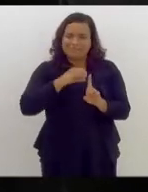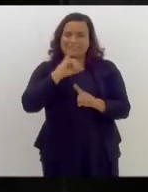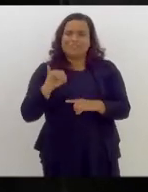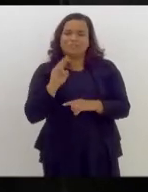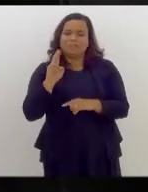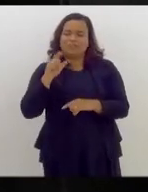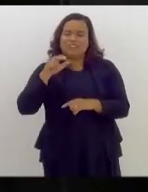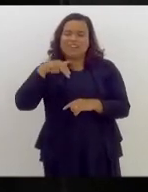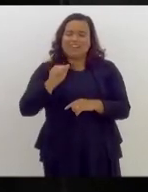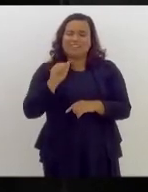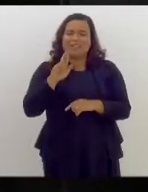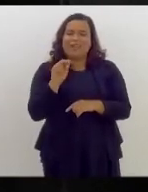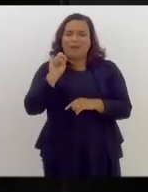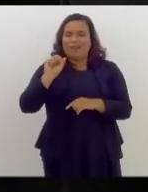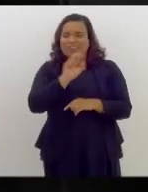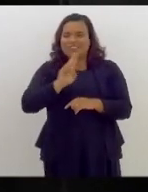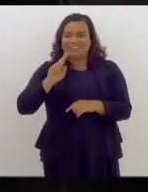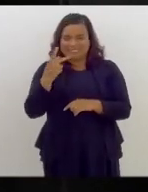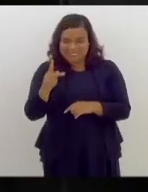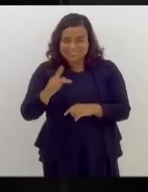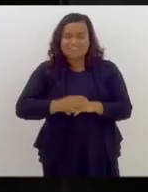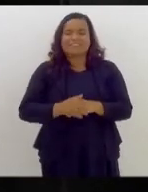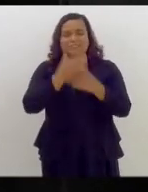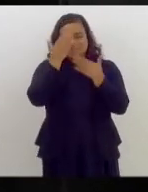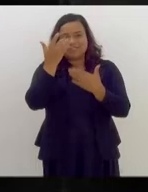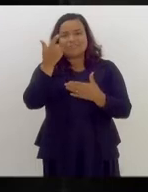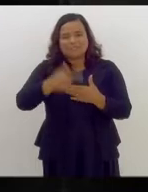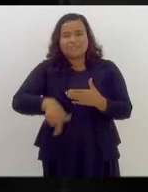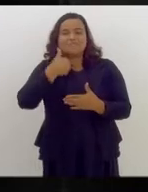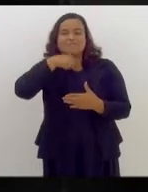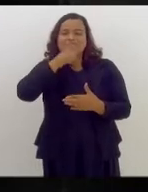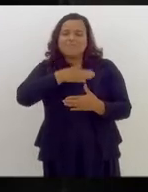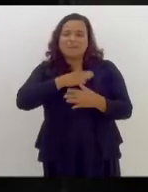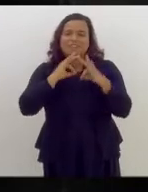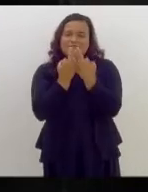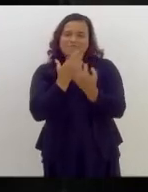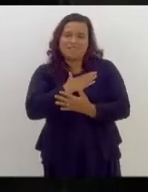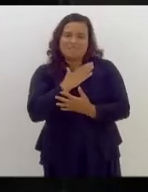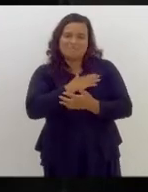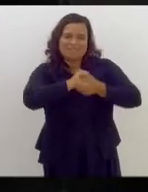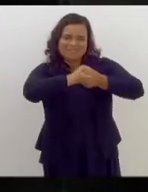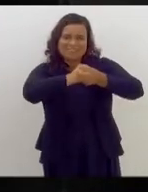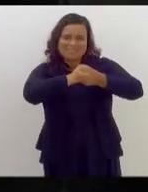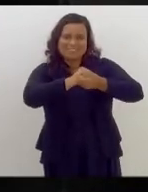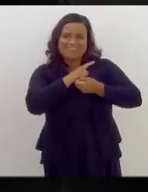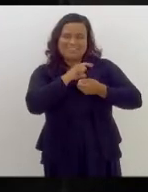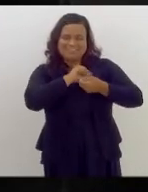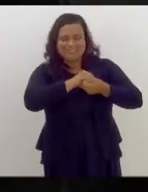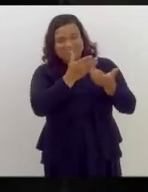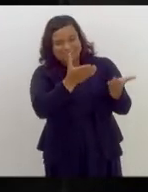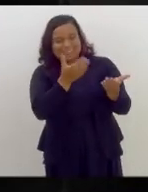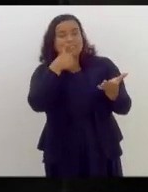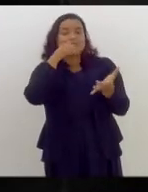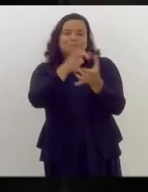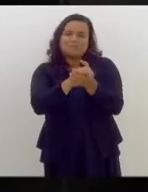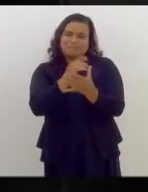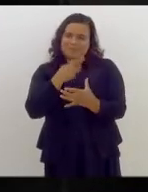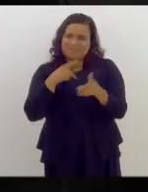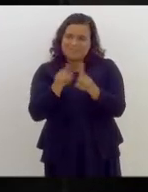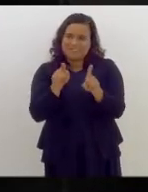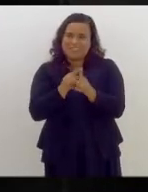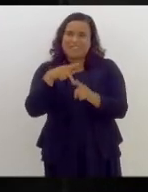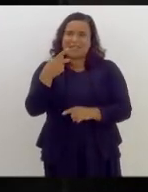Rosa. Especial agradecimento à minha mãe e meus familiares aqui, que aqui estão, à minha esposa,